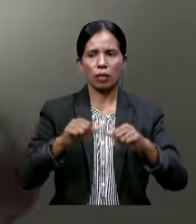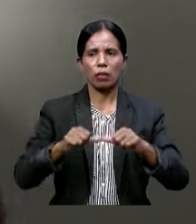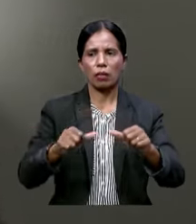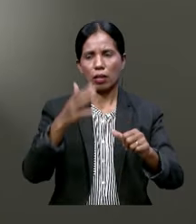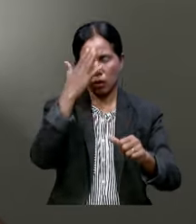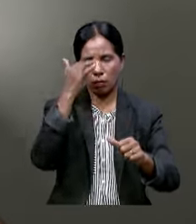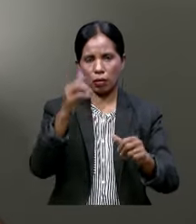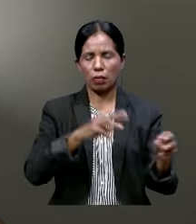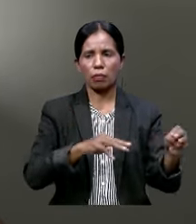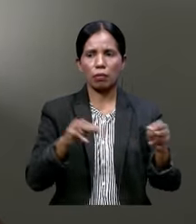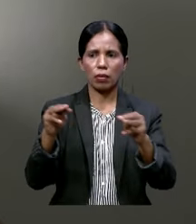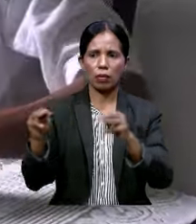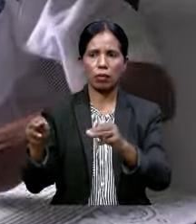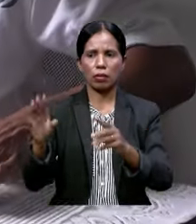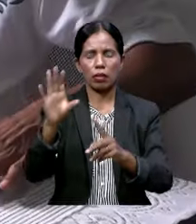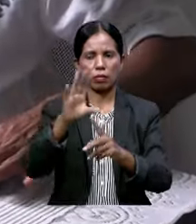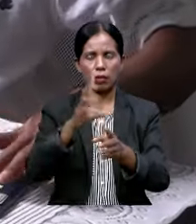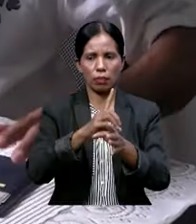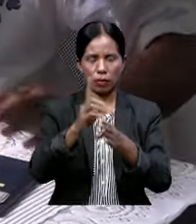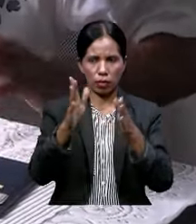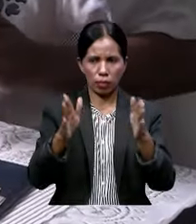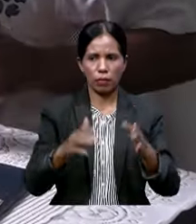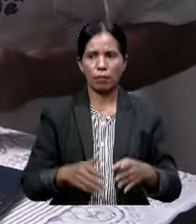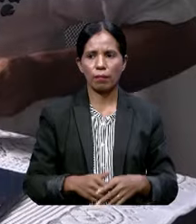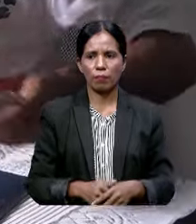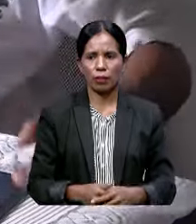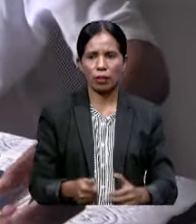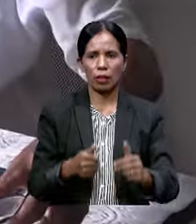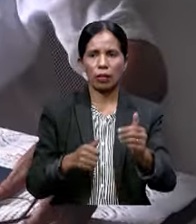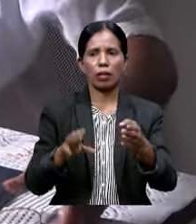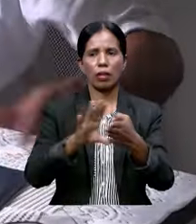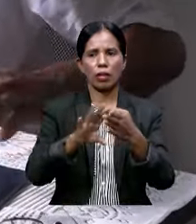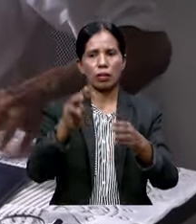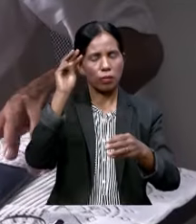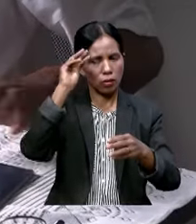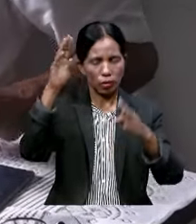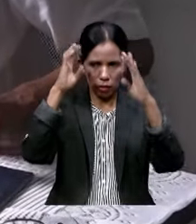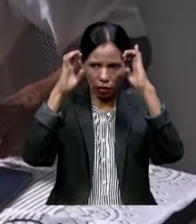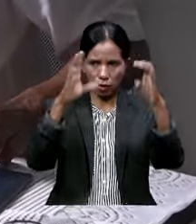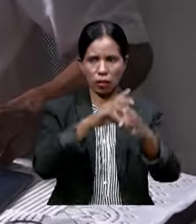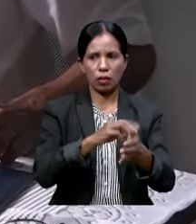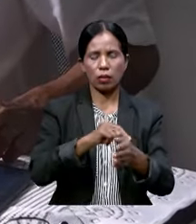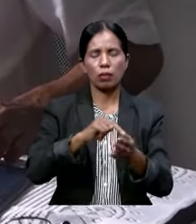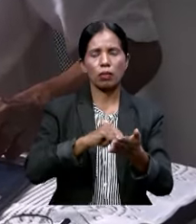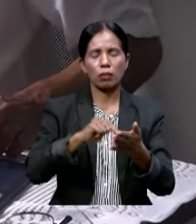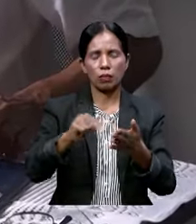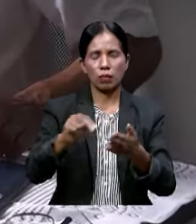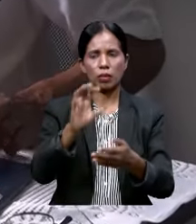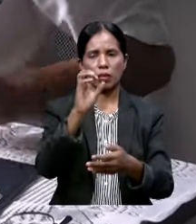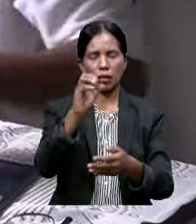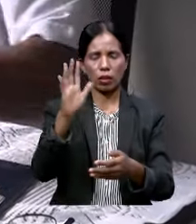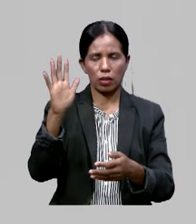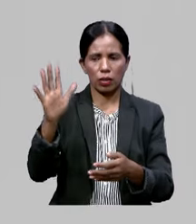sama kan bela mudah ba sep departemen doa. Tuir despais o Ministério da Educação número 05 barra Zigue